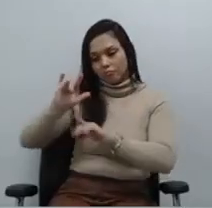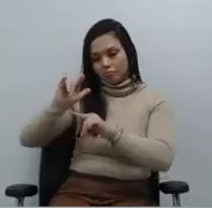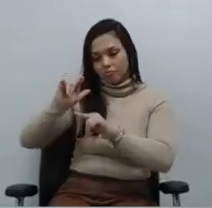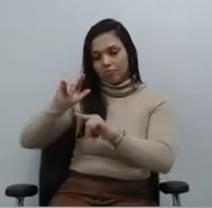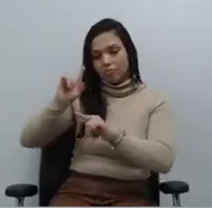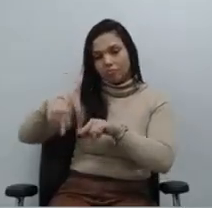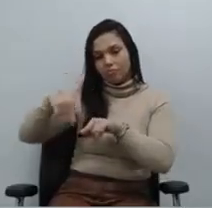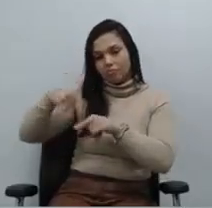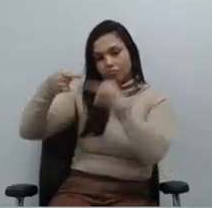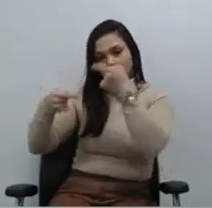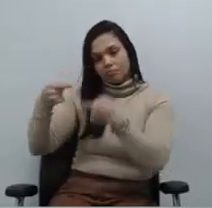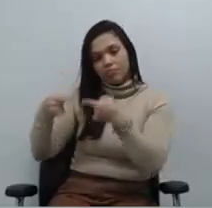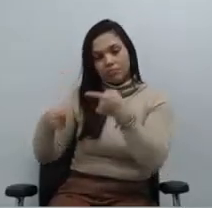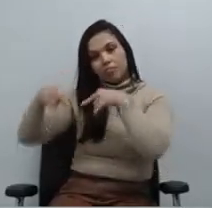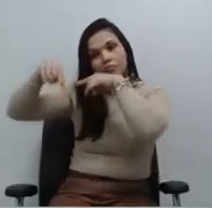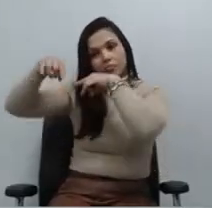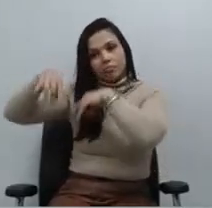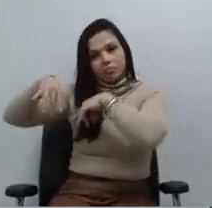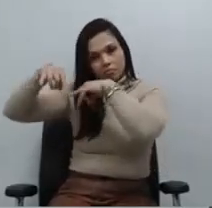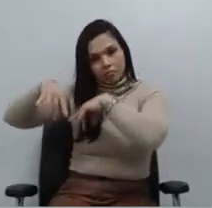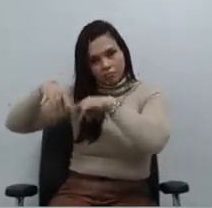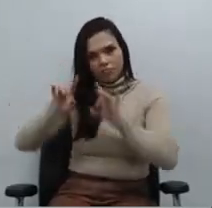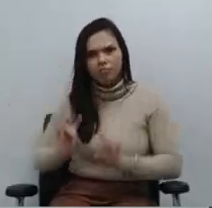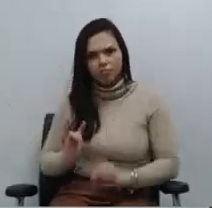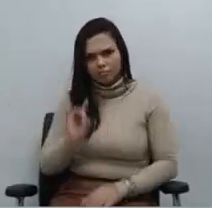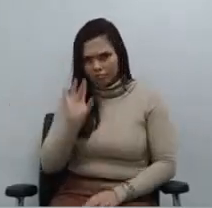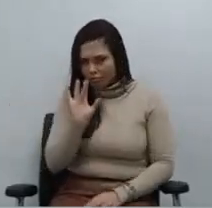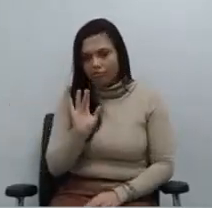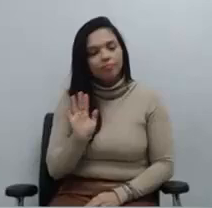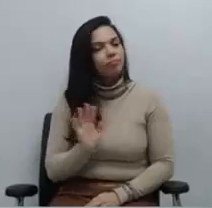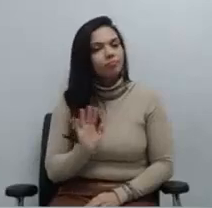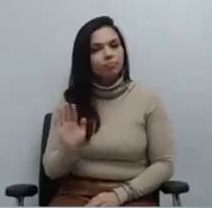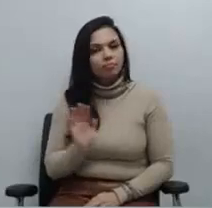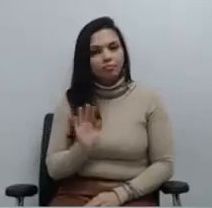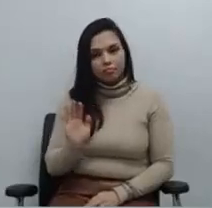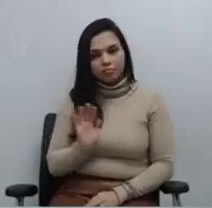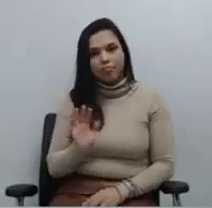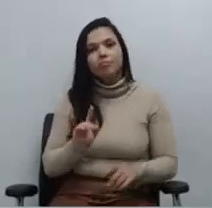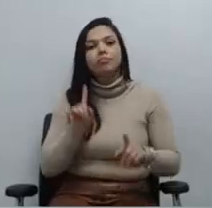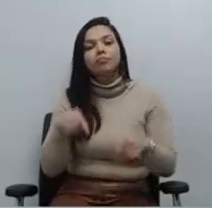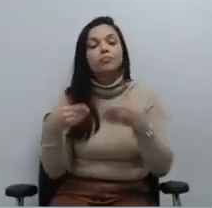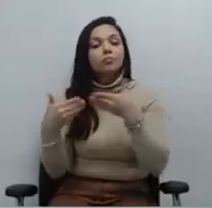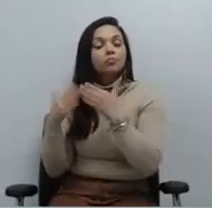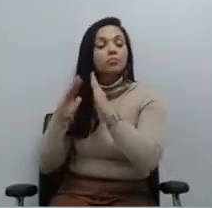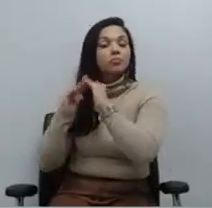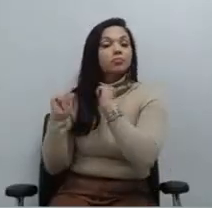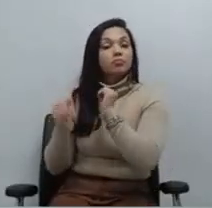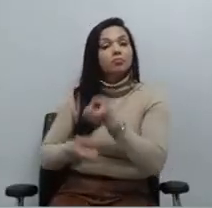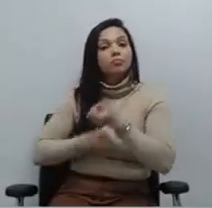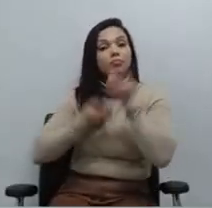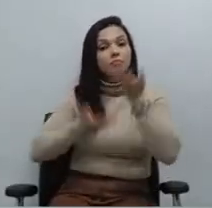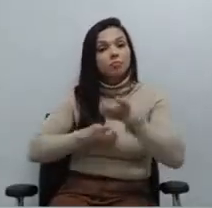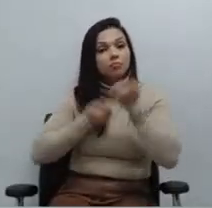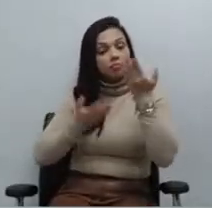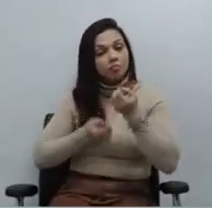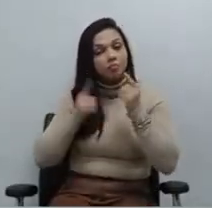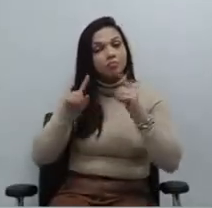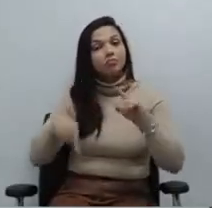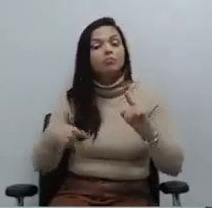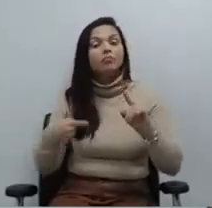né, sim, ele é técnico, nós queremos, justamente esse pedido de informações veio ao encontro